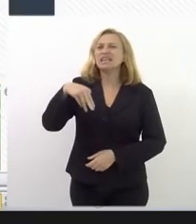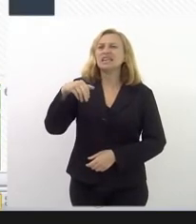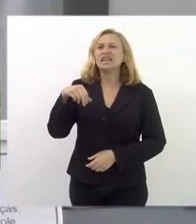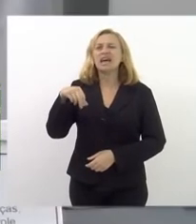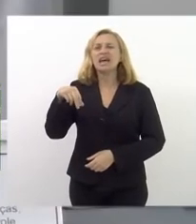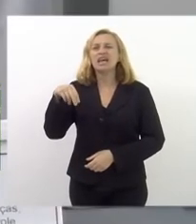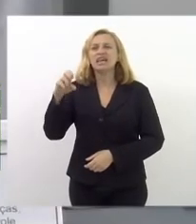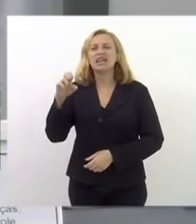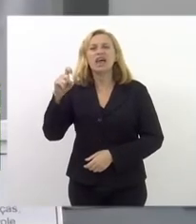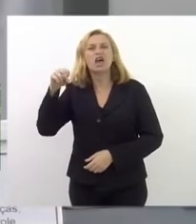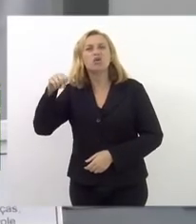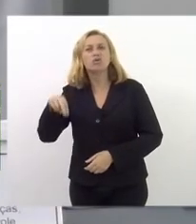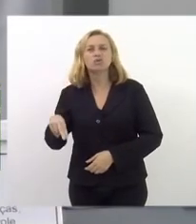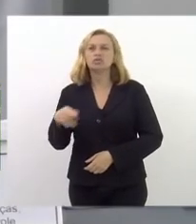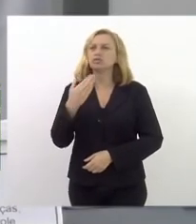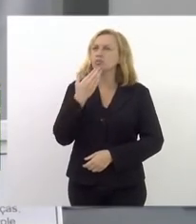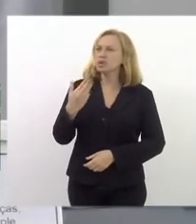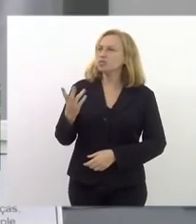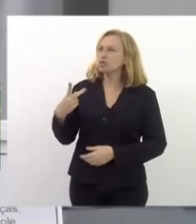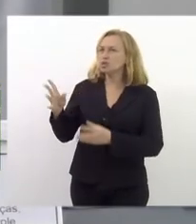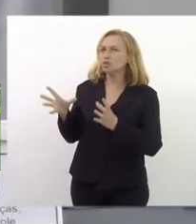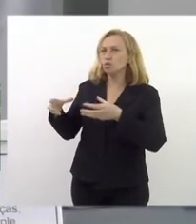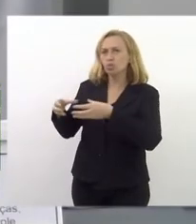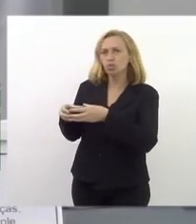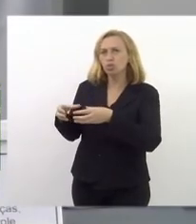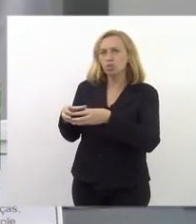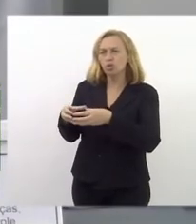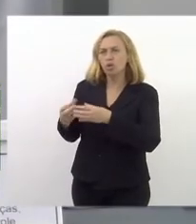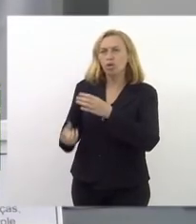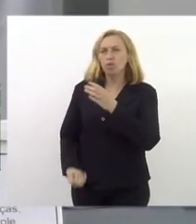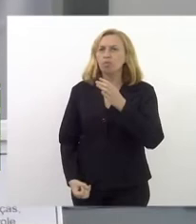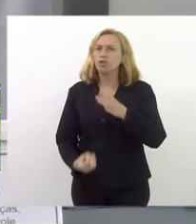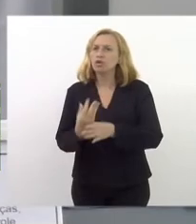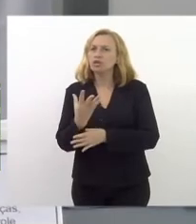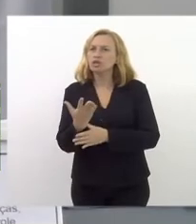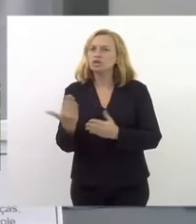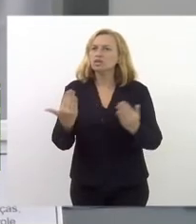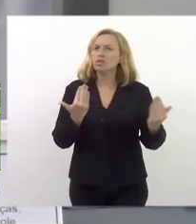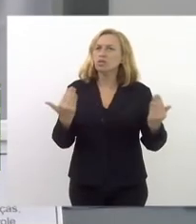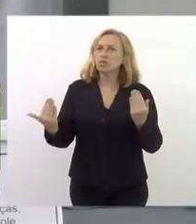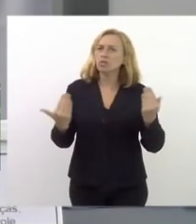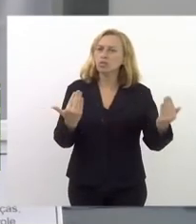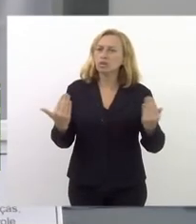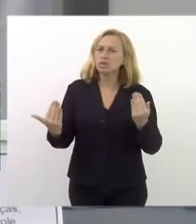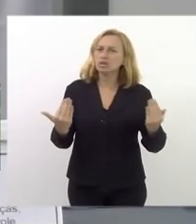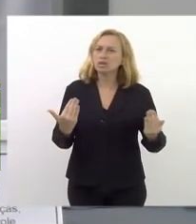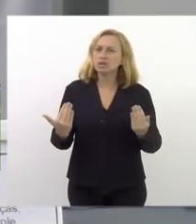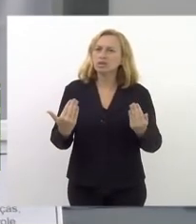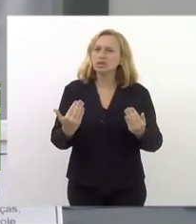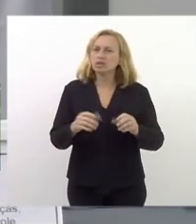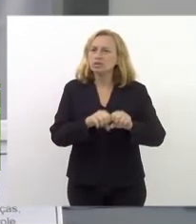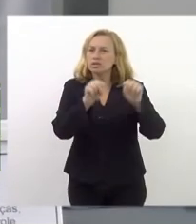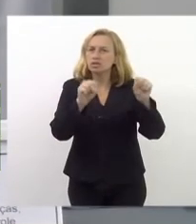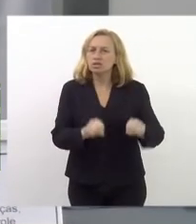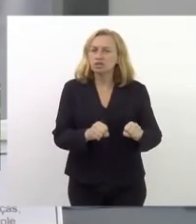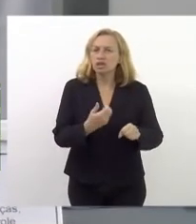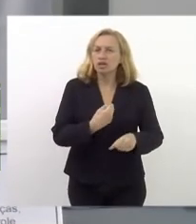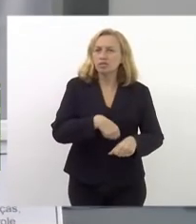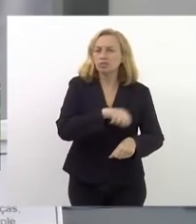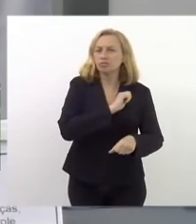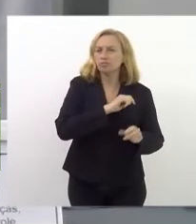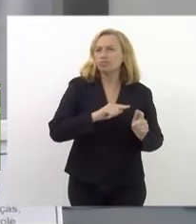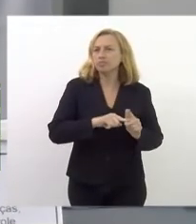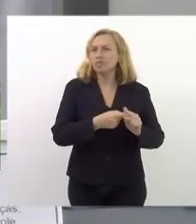você pudesse pedir para a tua equipe produzir o comparativo da receita